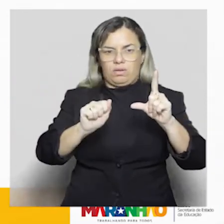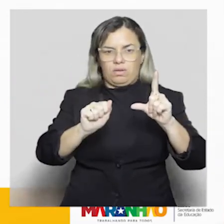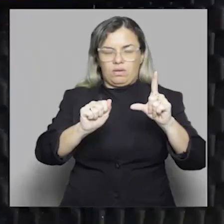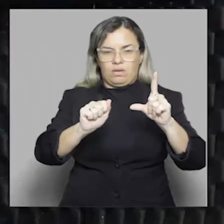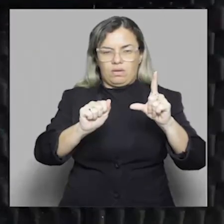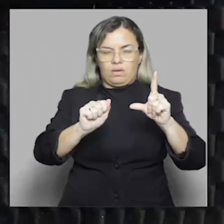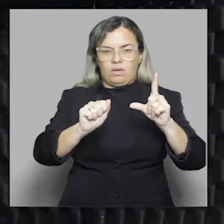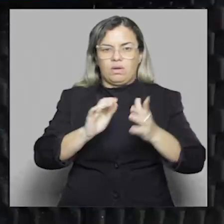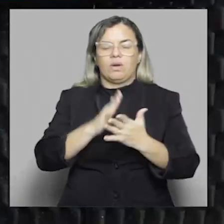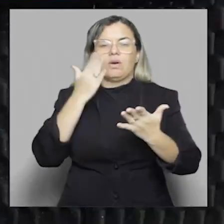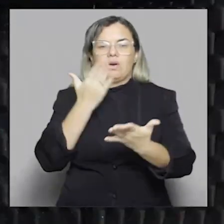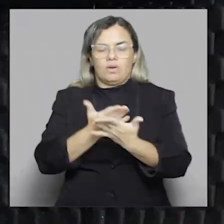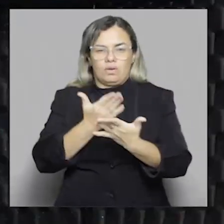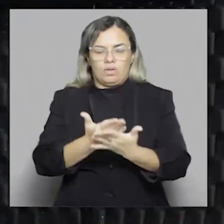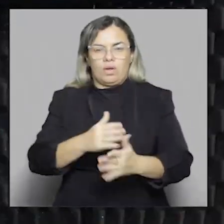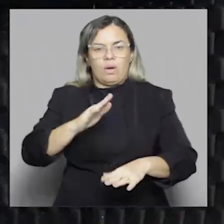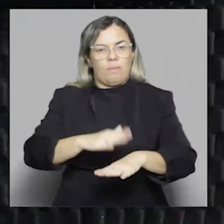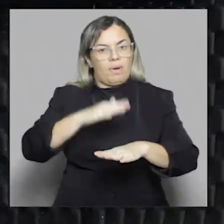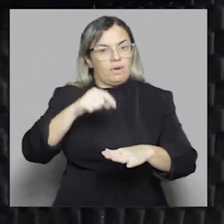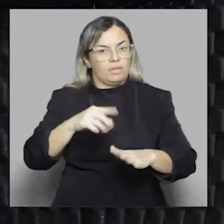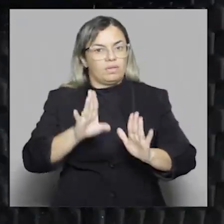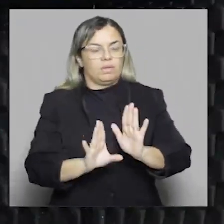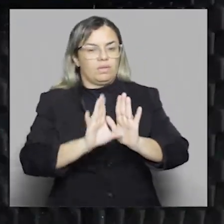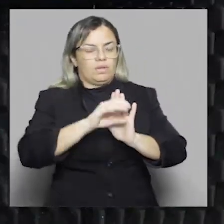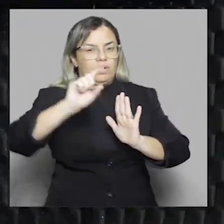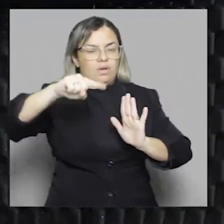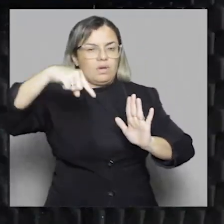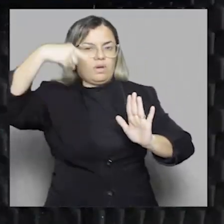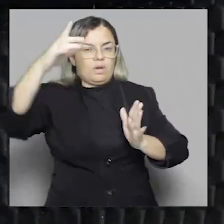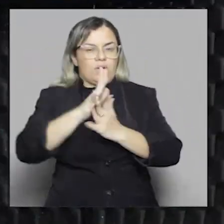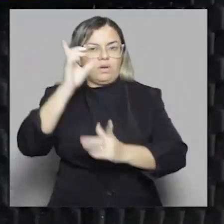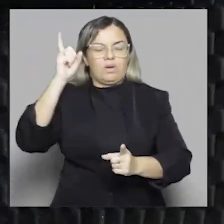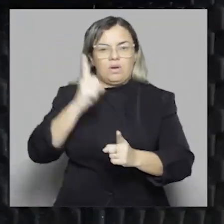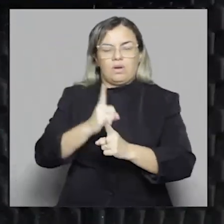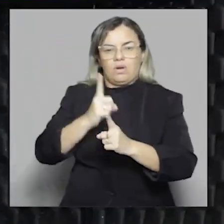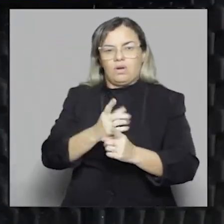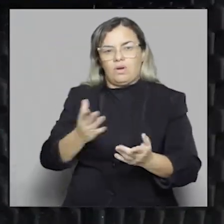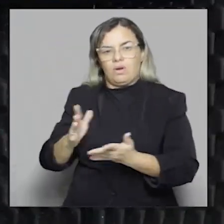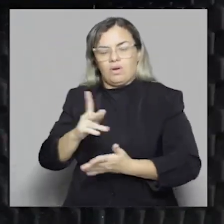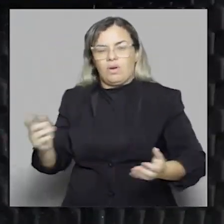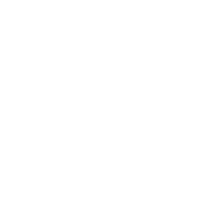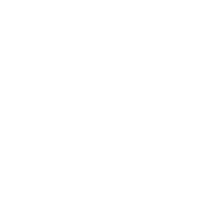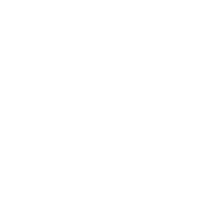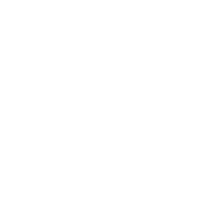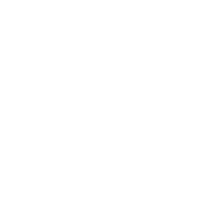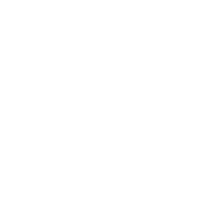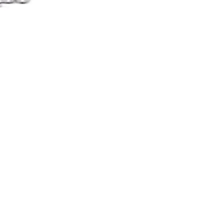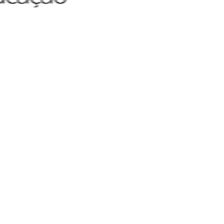instalações. Estudem mais sobre o conceito, a gente se vê na próxima. Professor Marcos Dominici. Um abraço, fui!